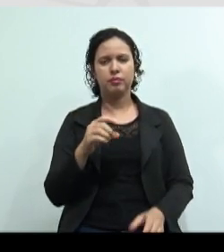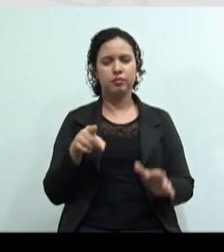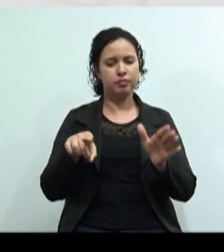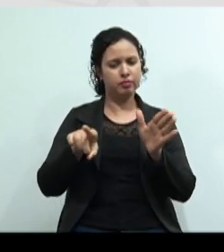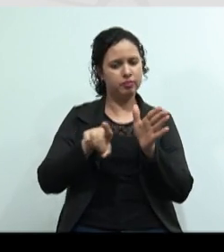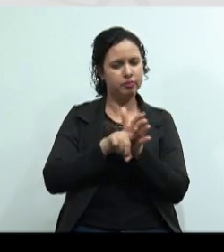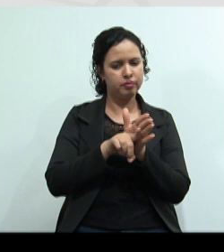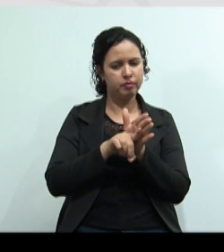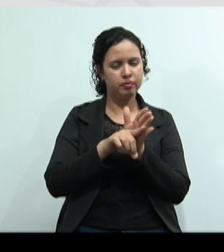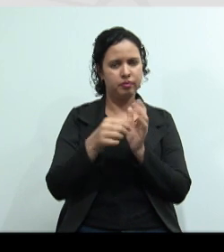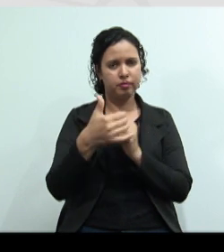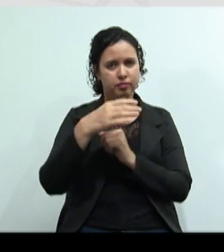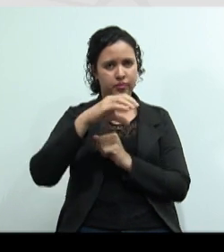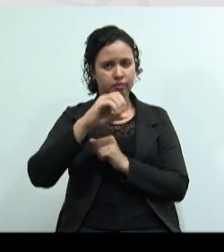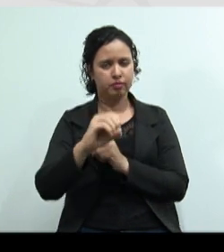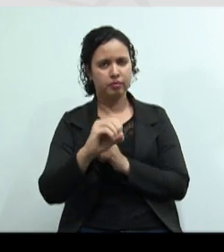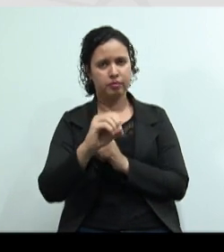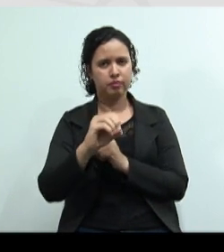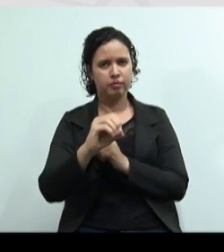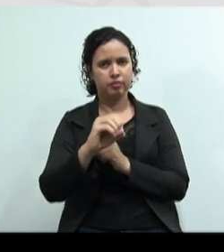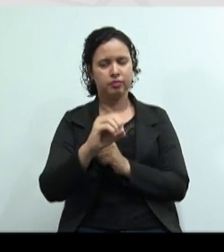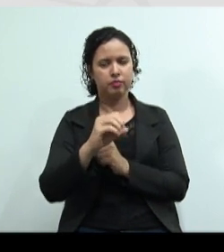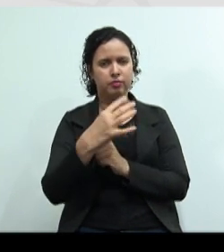10. 10 a